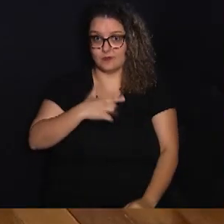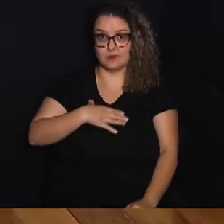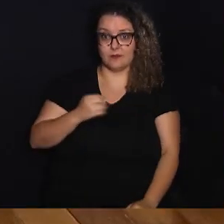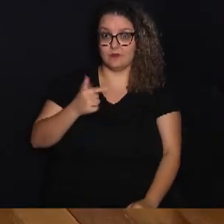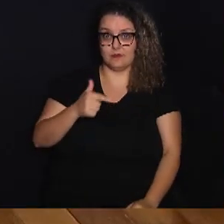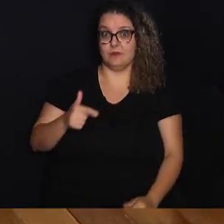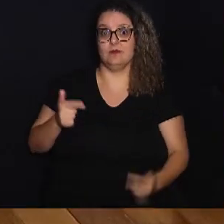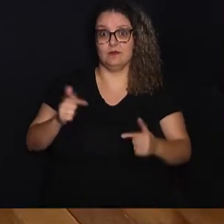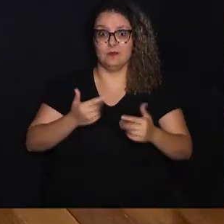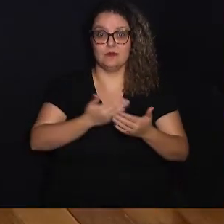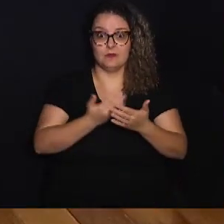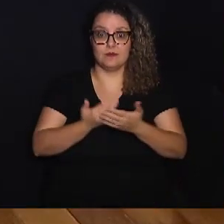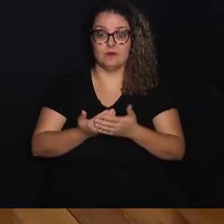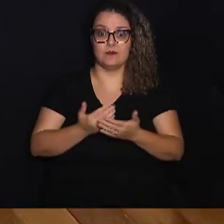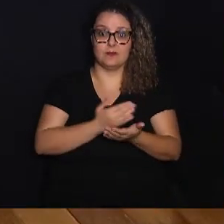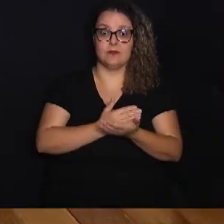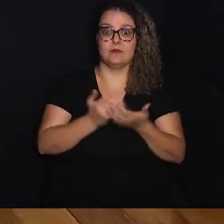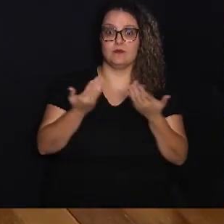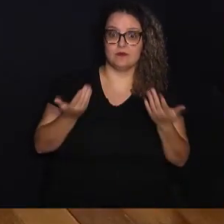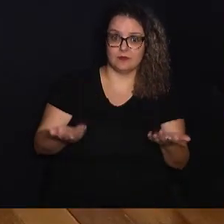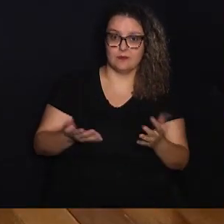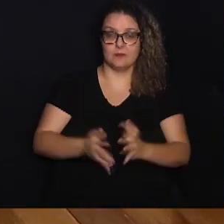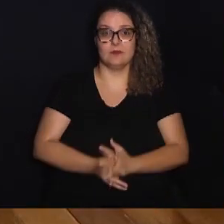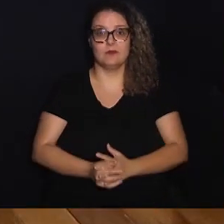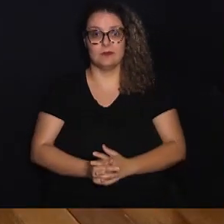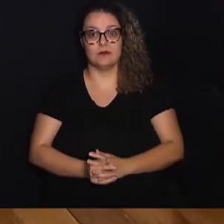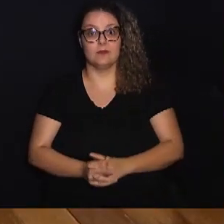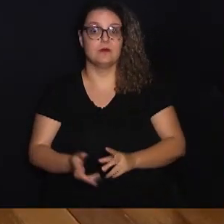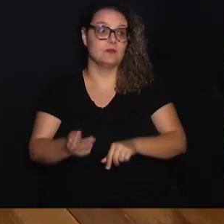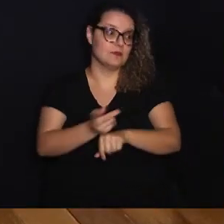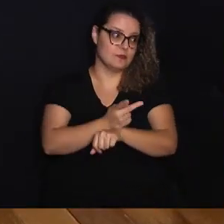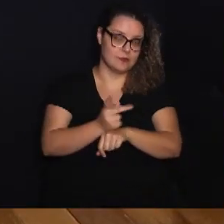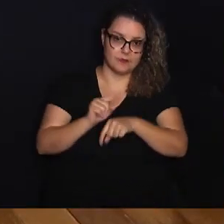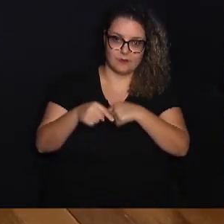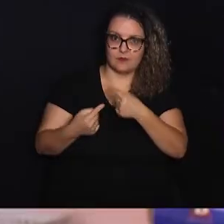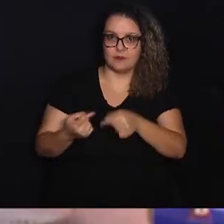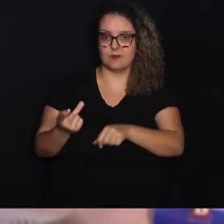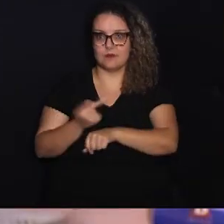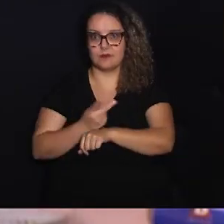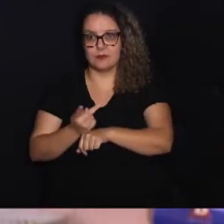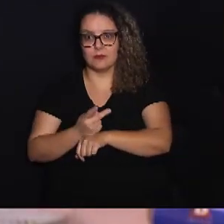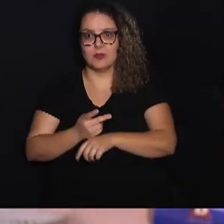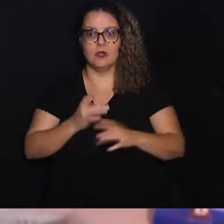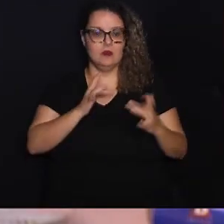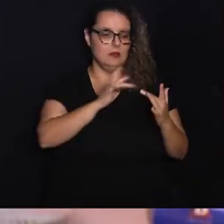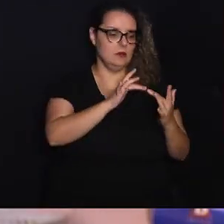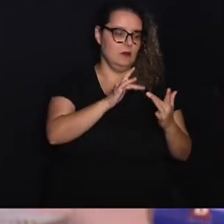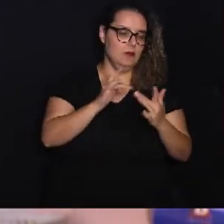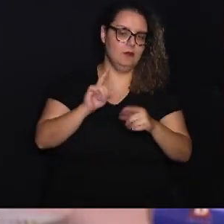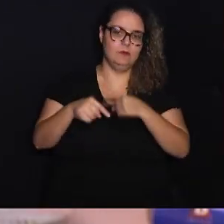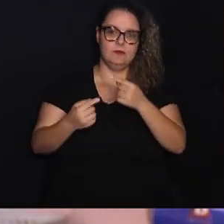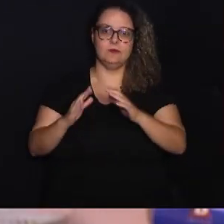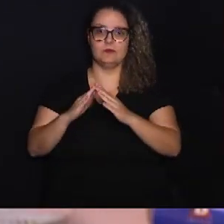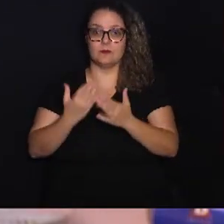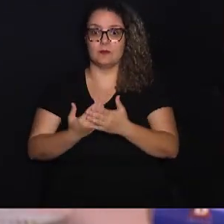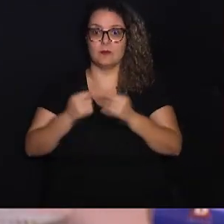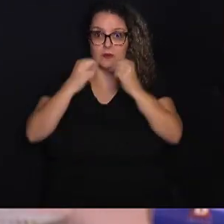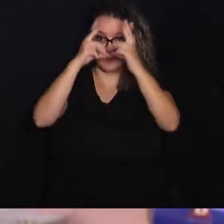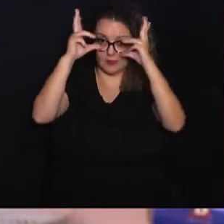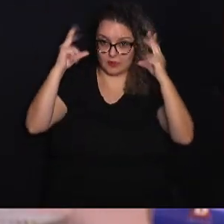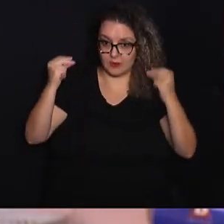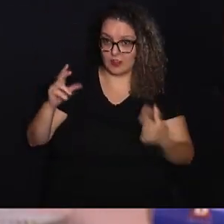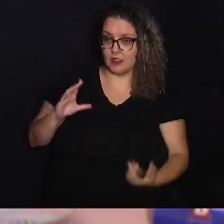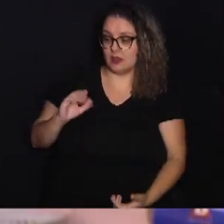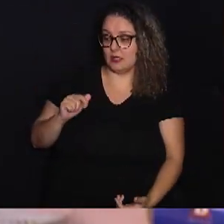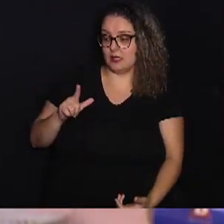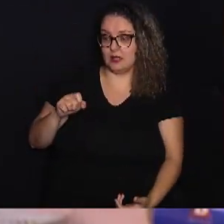estudar. E aí a gente começou, então vamos procurar por outra, e a gente inclusive começou contato com outras escolas de Olambra, que é a Calanto, então